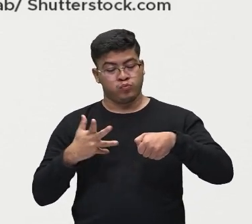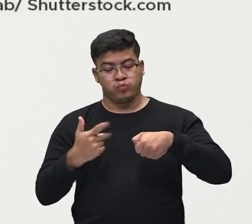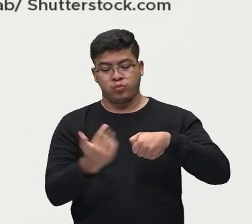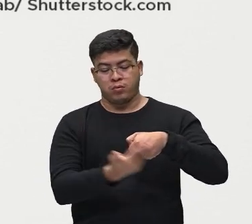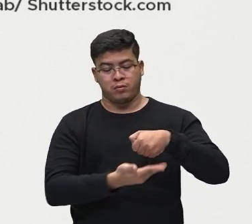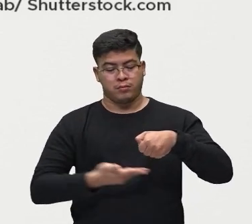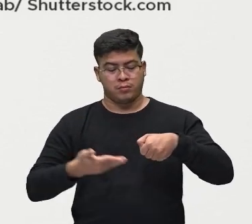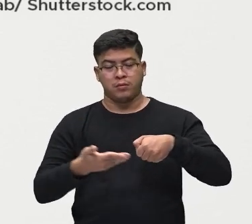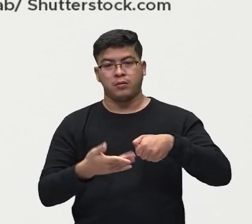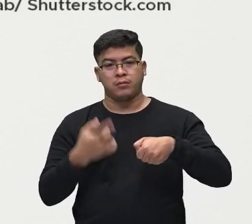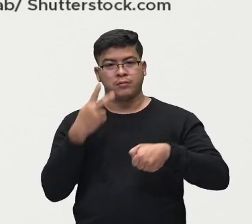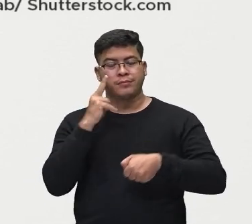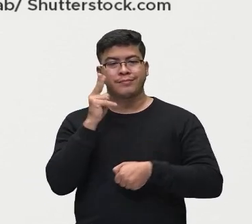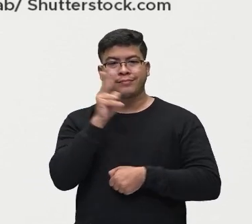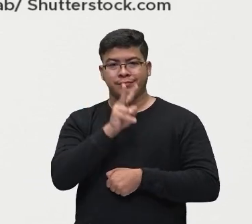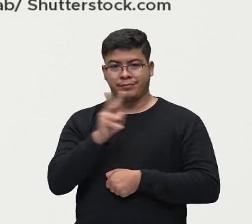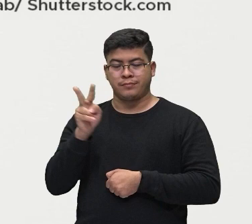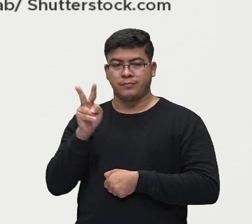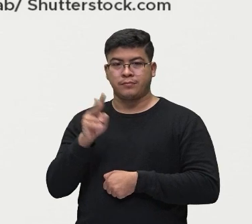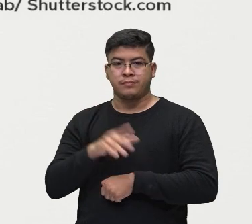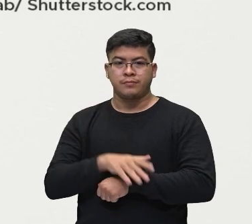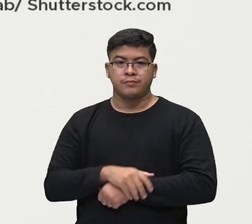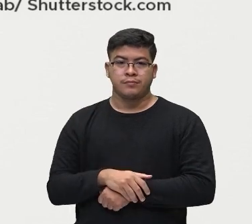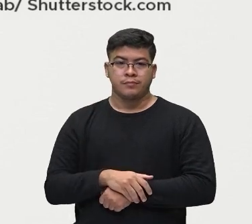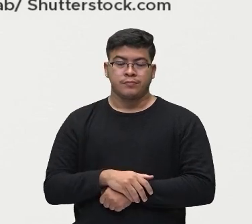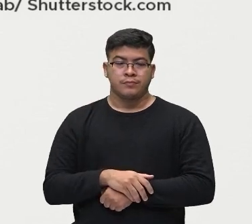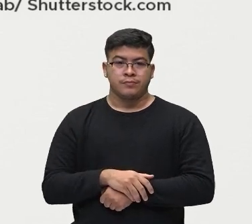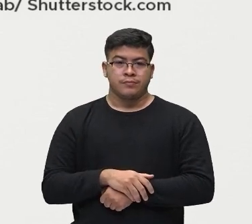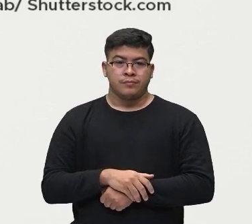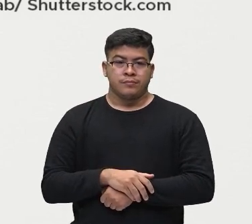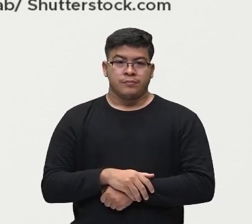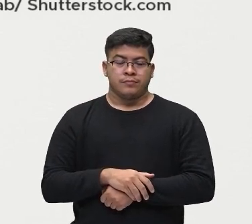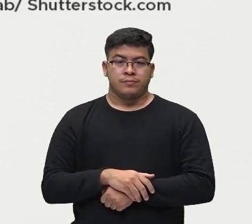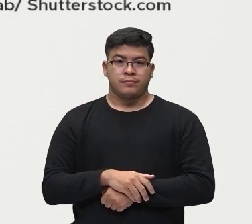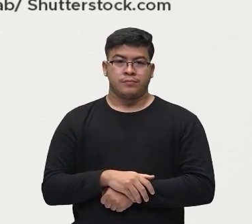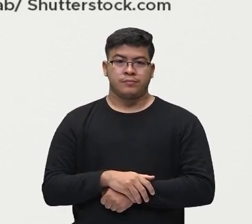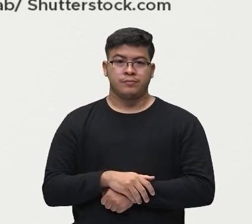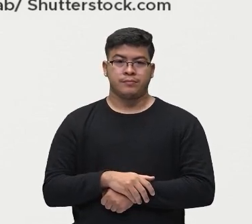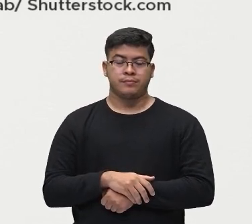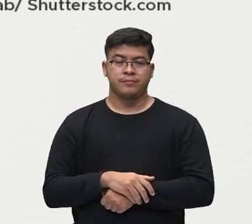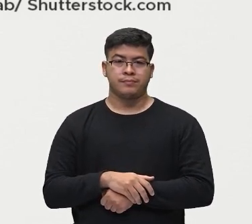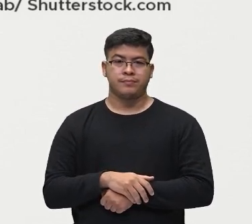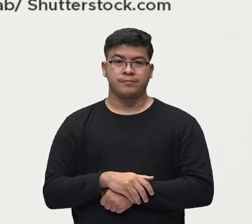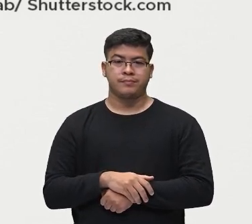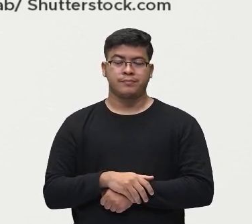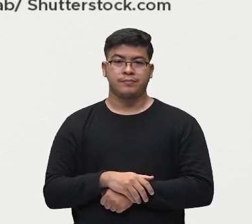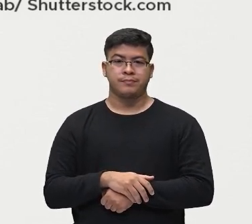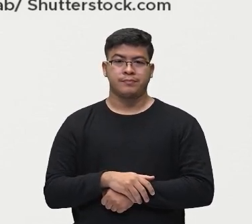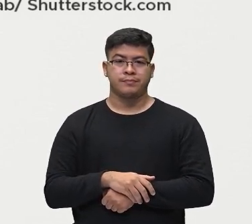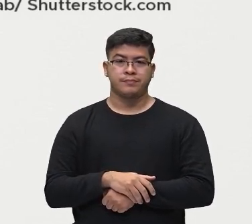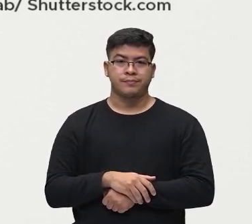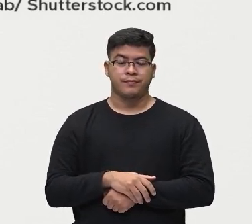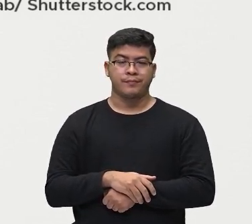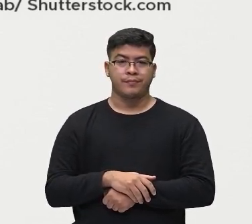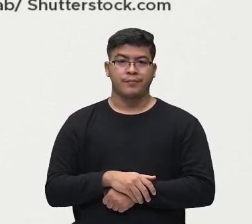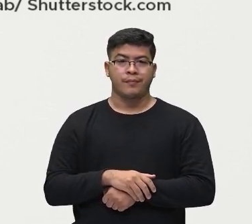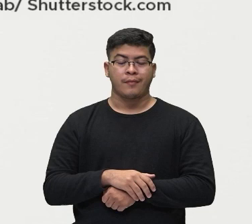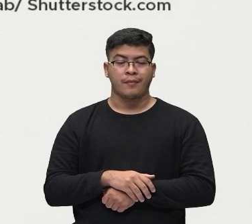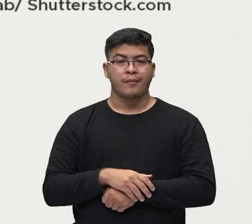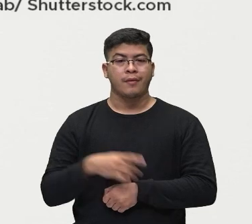aí na nossa leitura, quando a resistência do ferro de passar roupa recebe corrente elétrica, ela